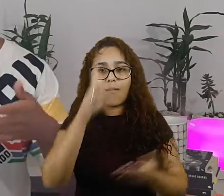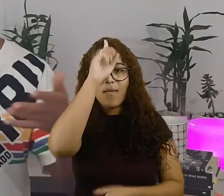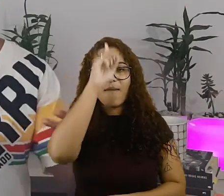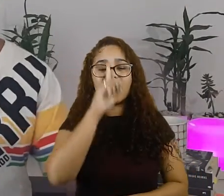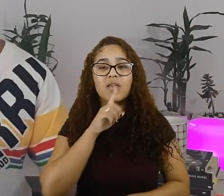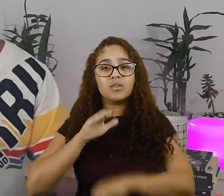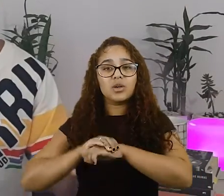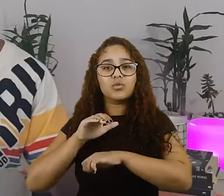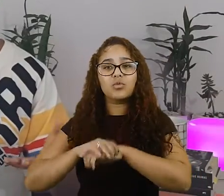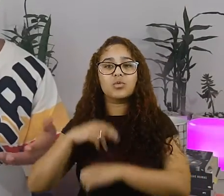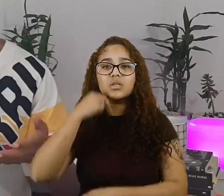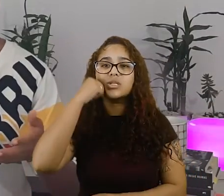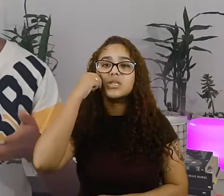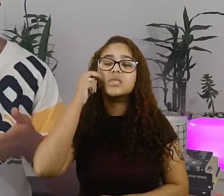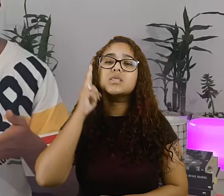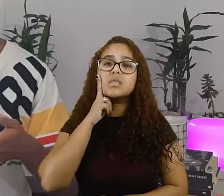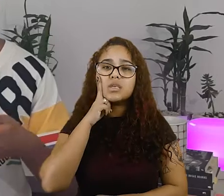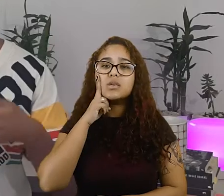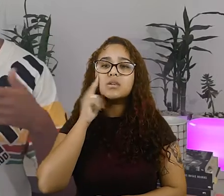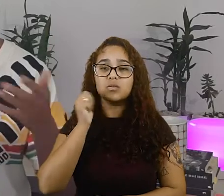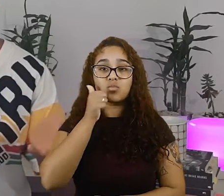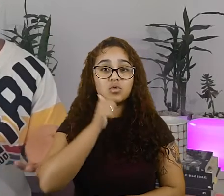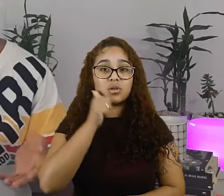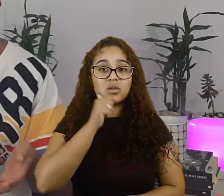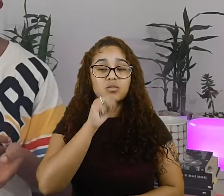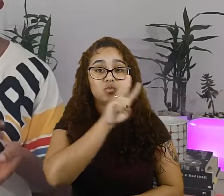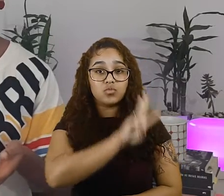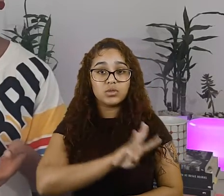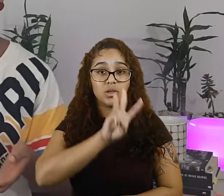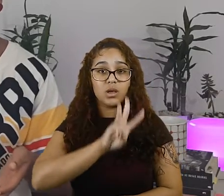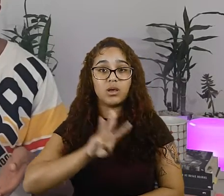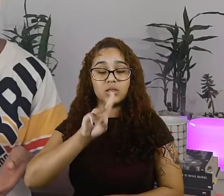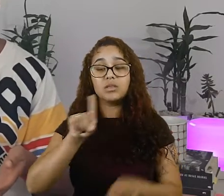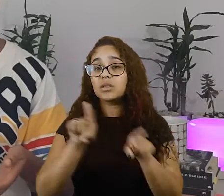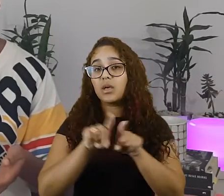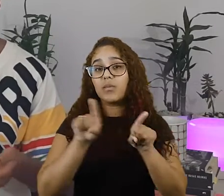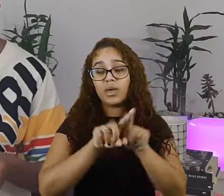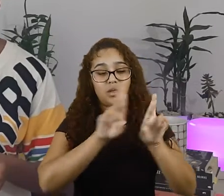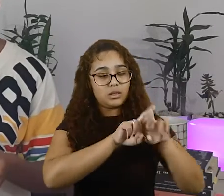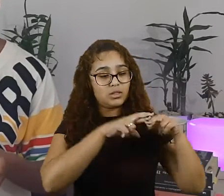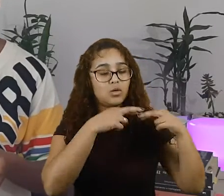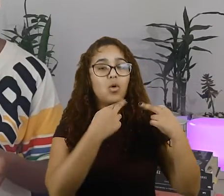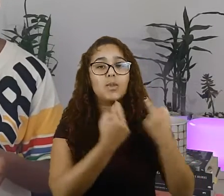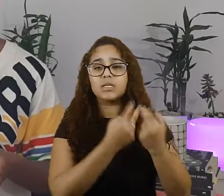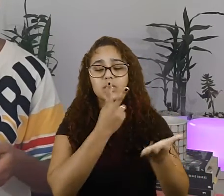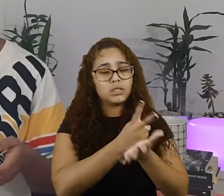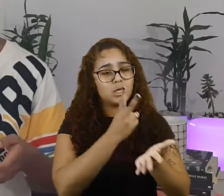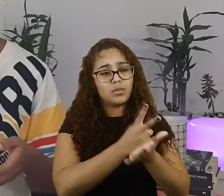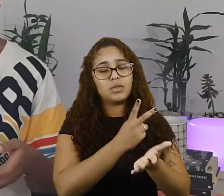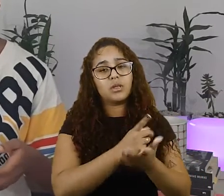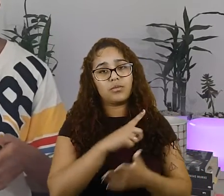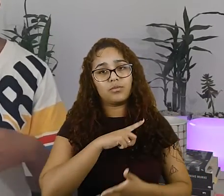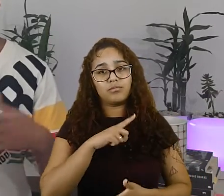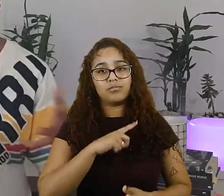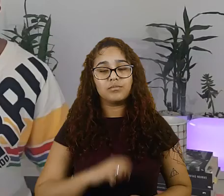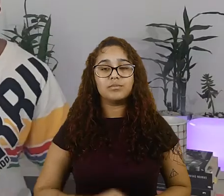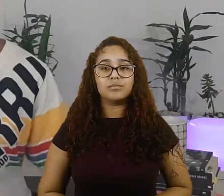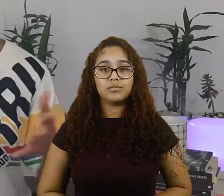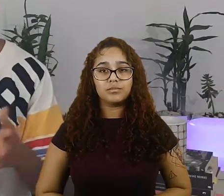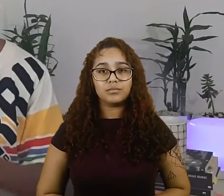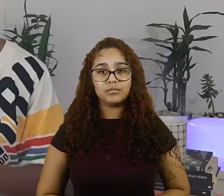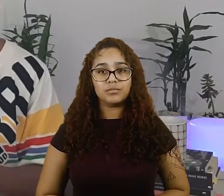de partilhar esses perfis de autoras negras através de um site e também essas rodas de conversa que